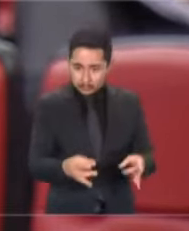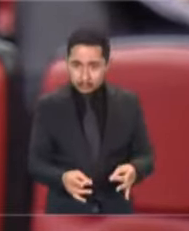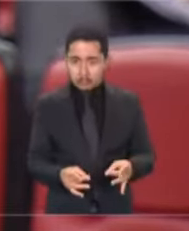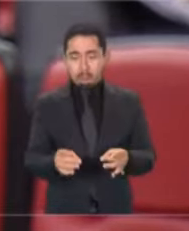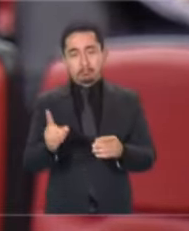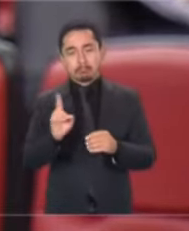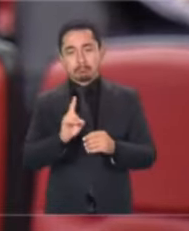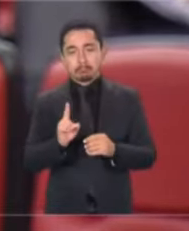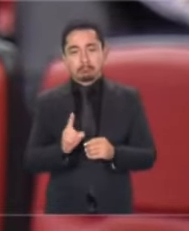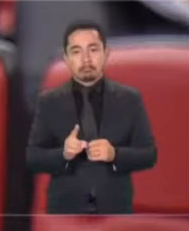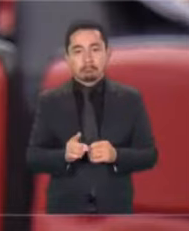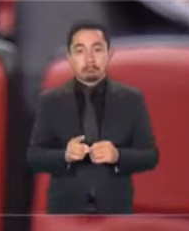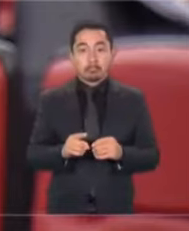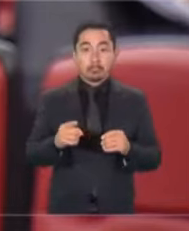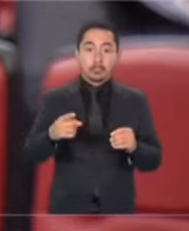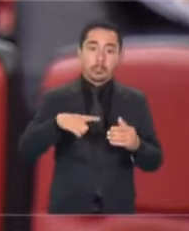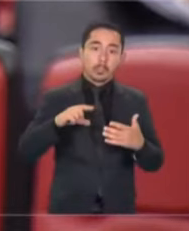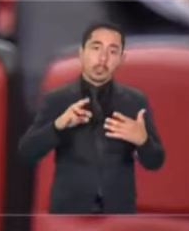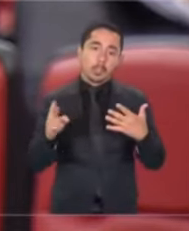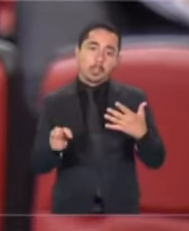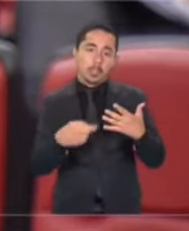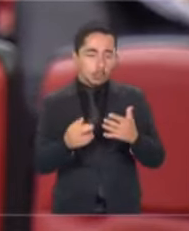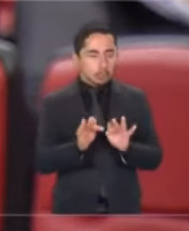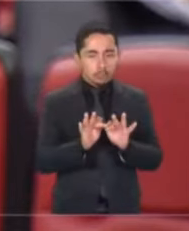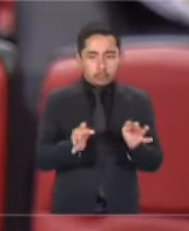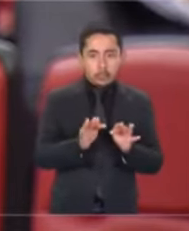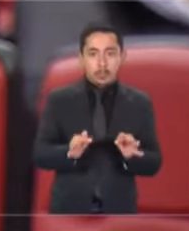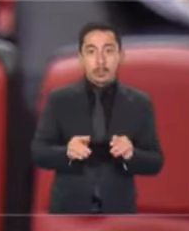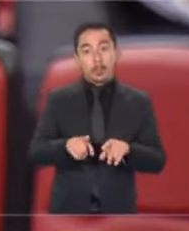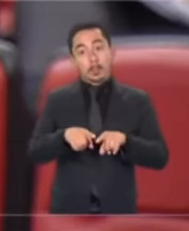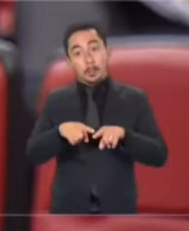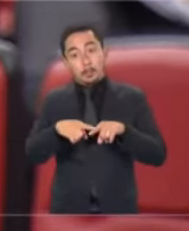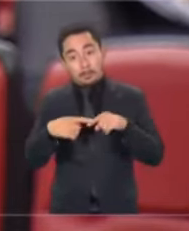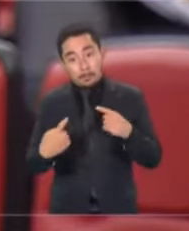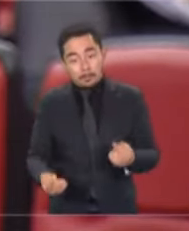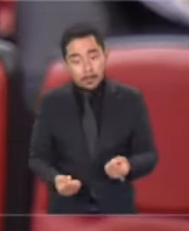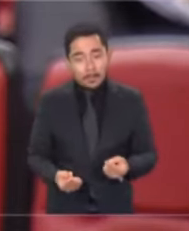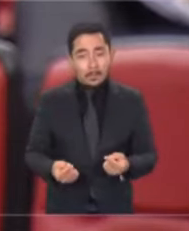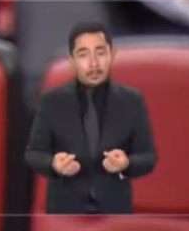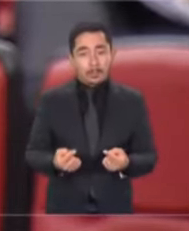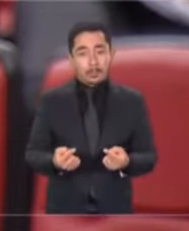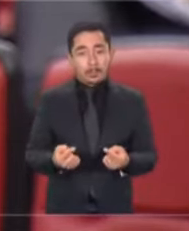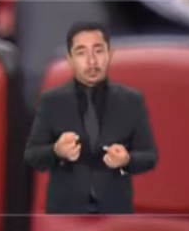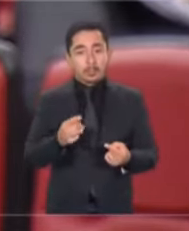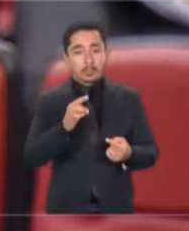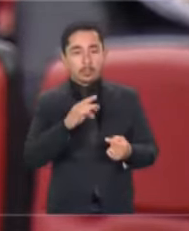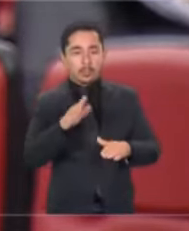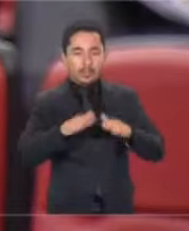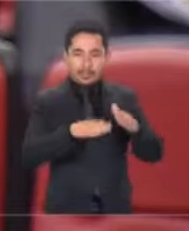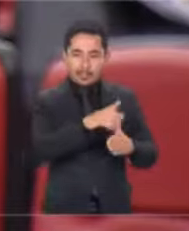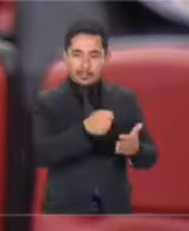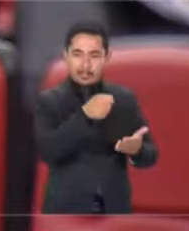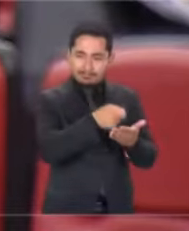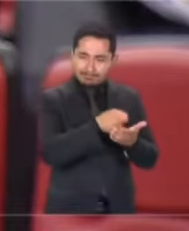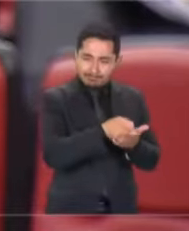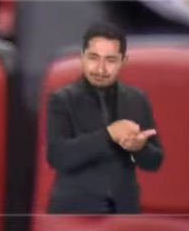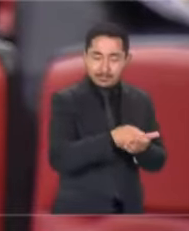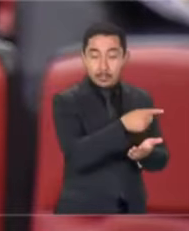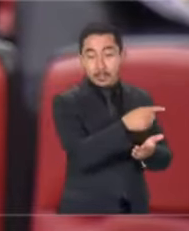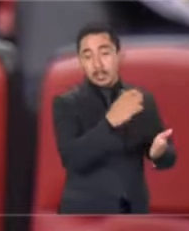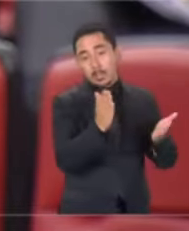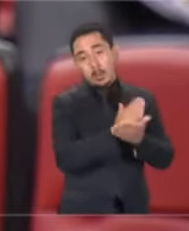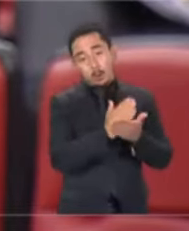um recurso bastante singelo em termos de quantidade de laudas, mas tão somente estressar determinados pontos que eu acredito que